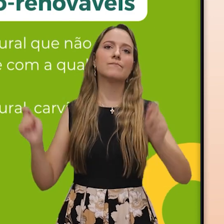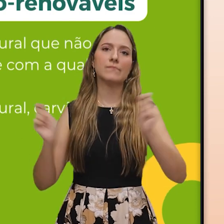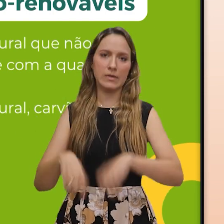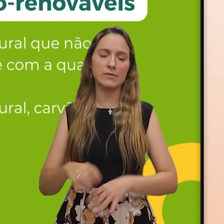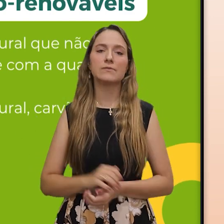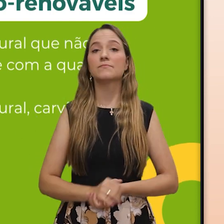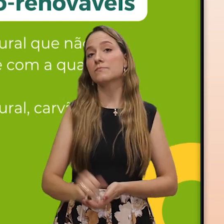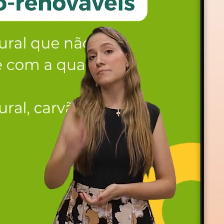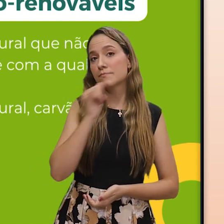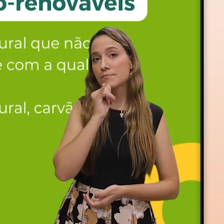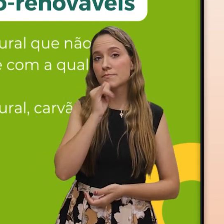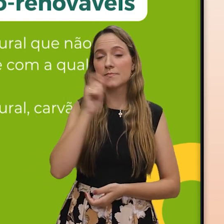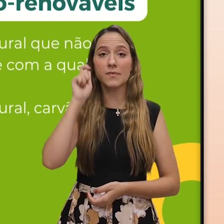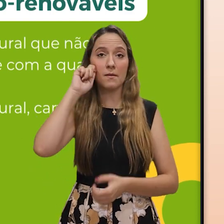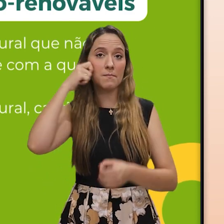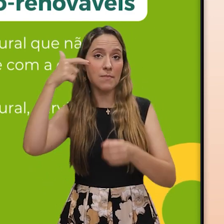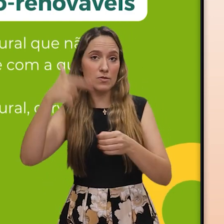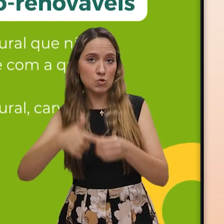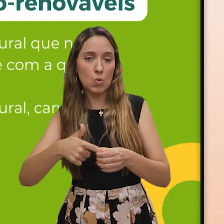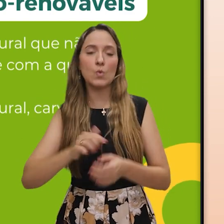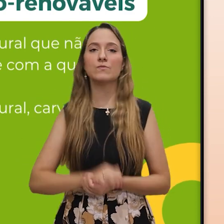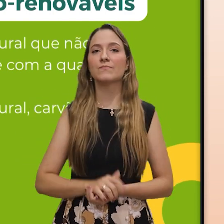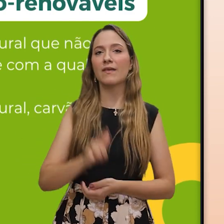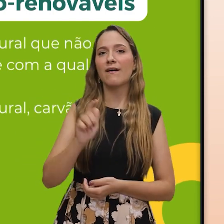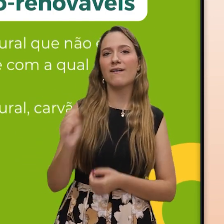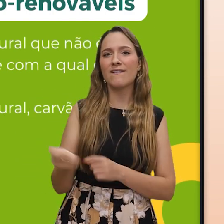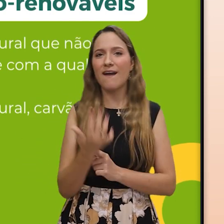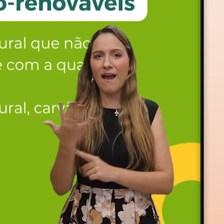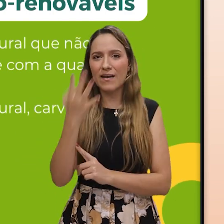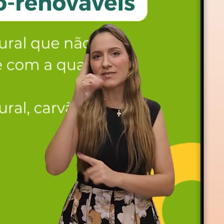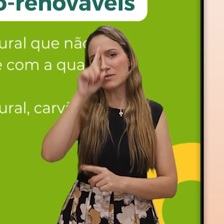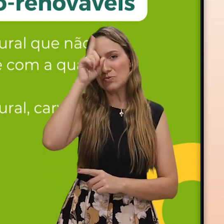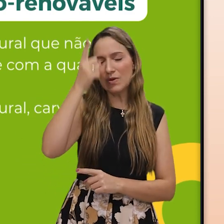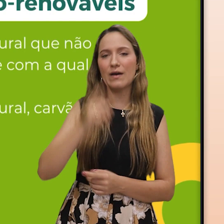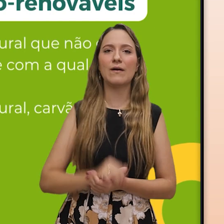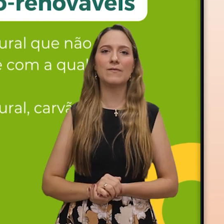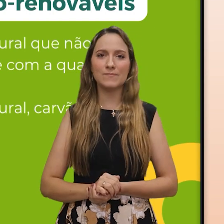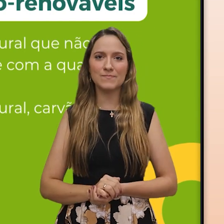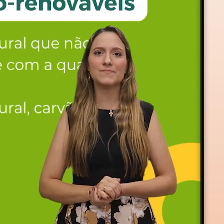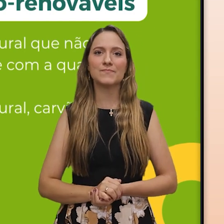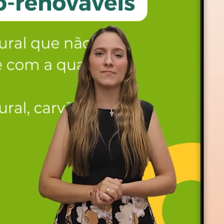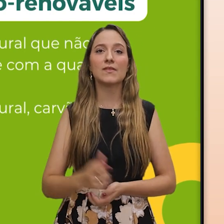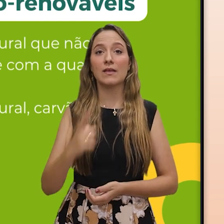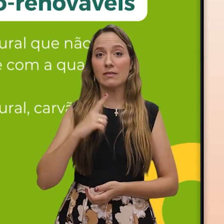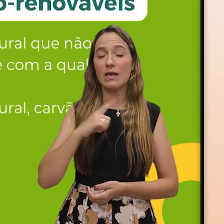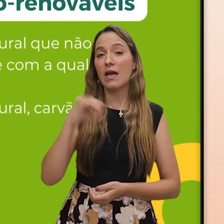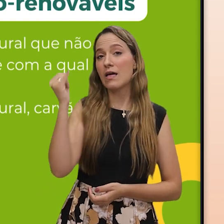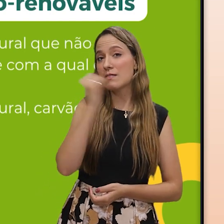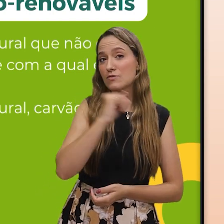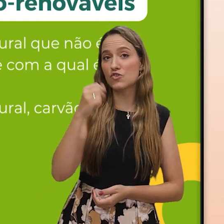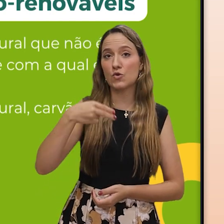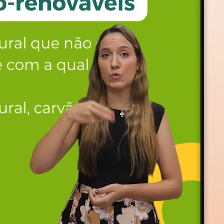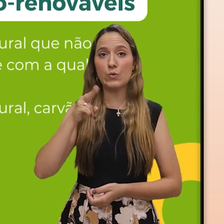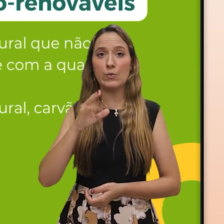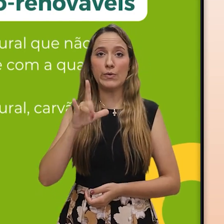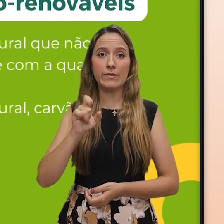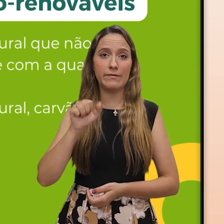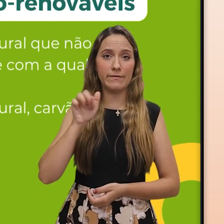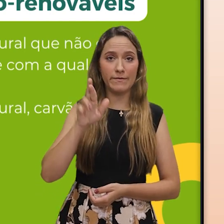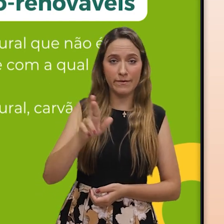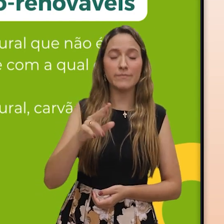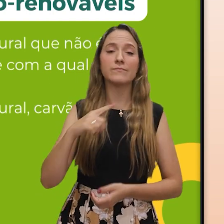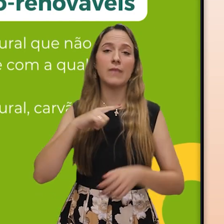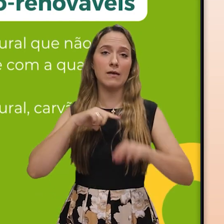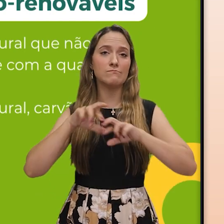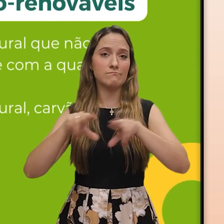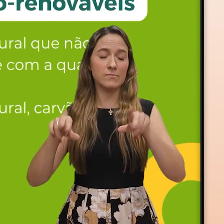Exemplo desses são petróleo, gás natural, carvão mineral e energia nuclear. Aqui no nosso país, em